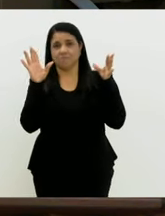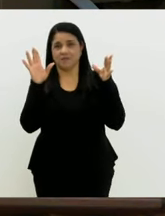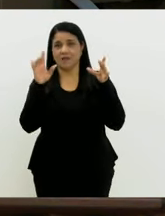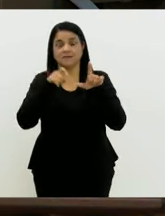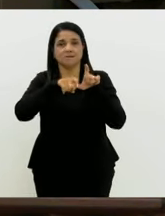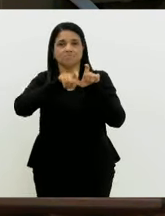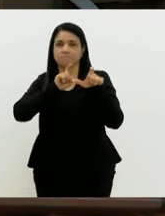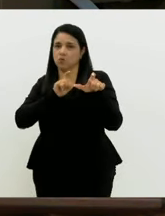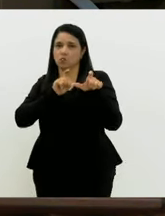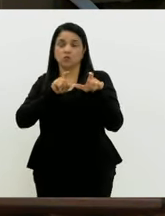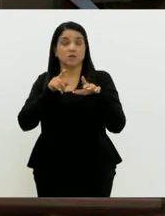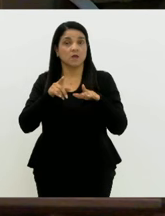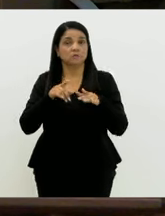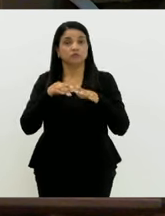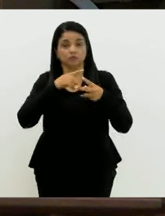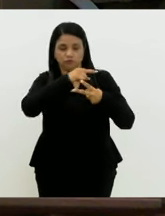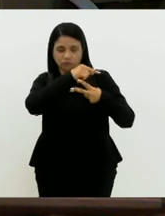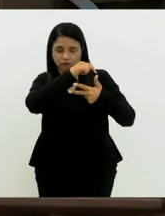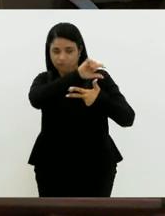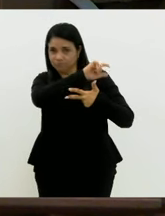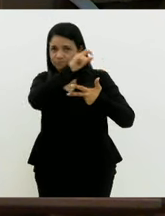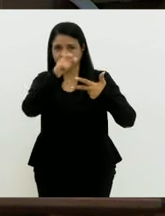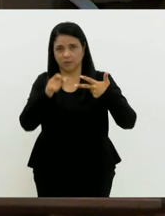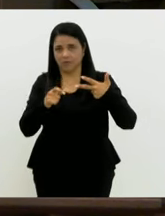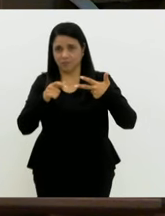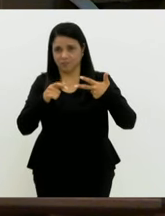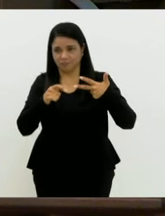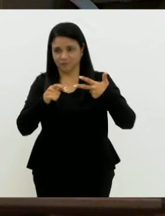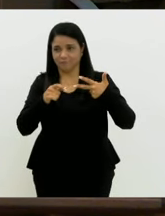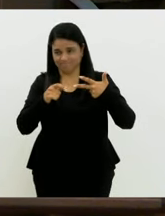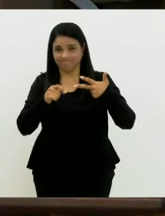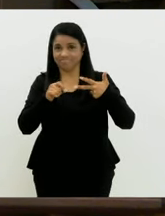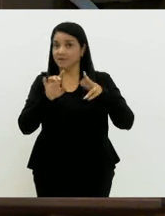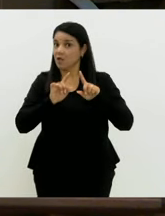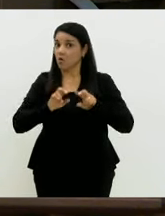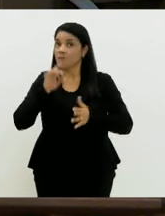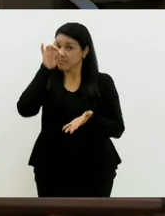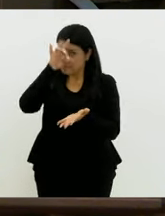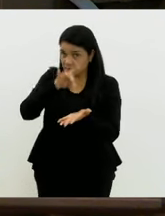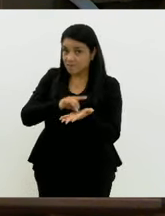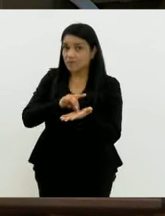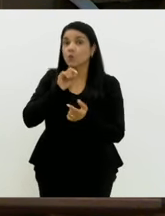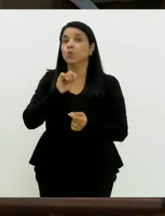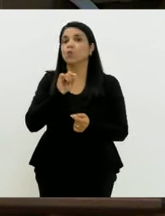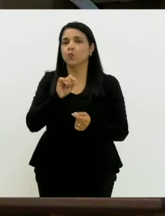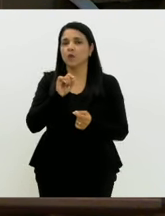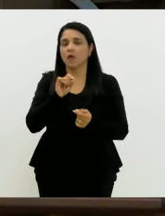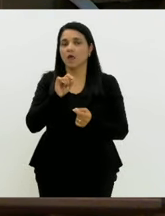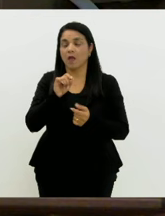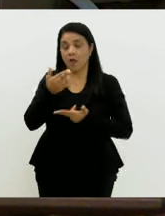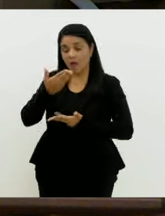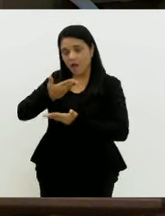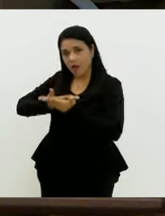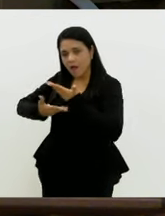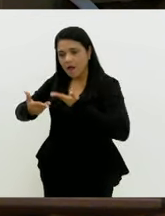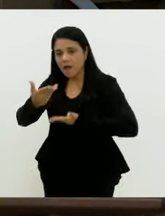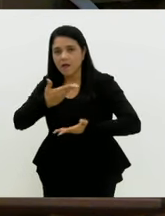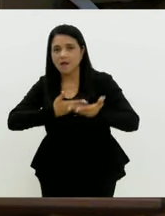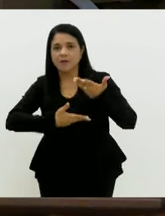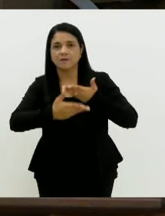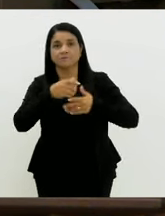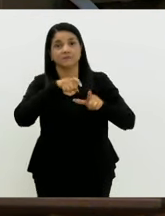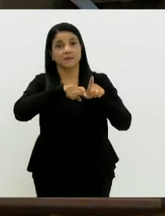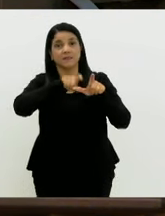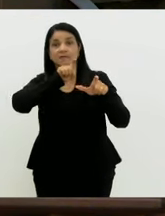poderes, mas sim pela verdade em que fazemos com que essa harmonia, essa independência seja